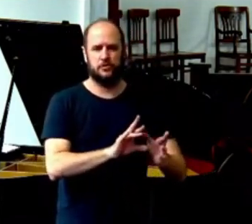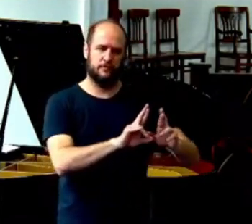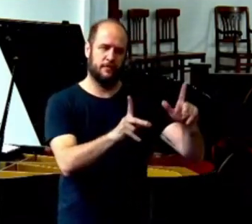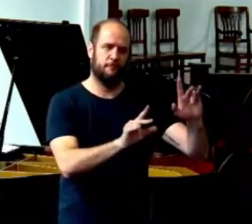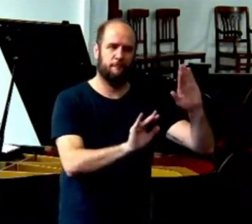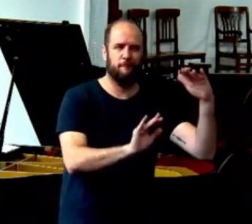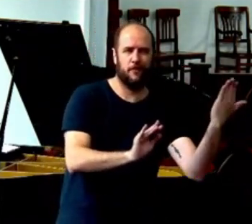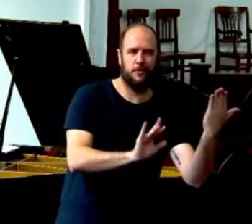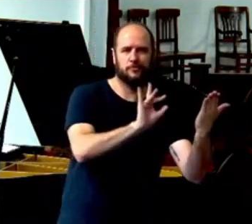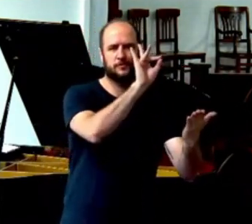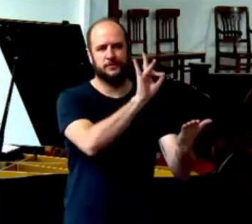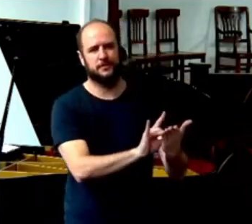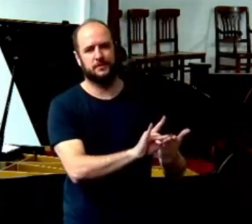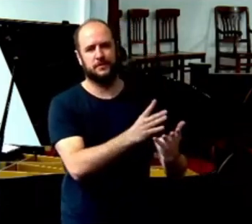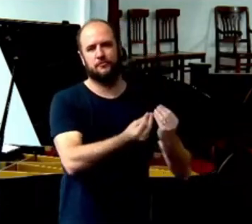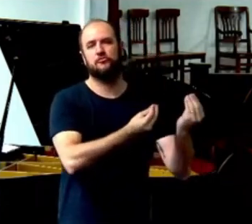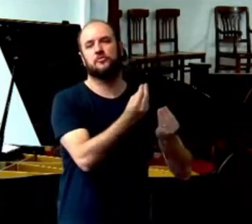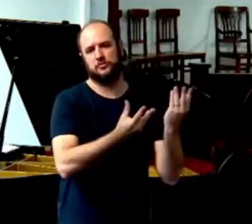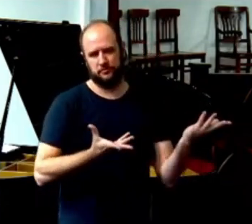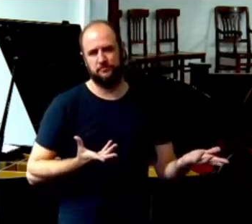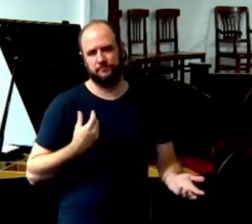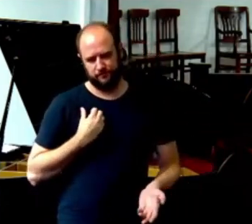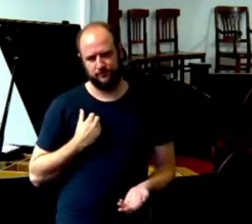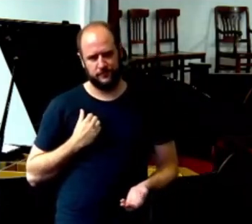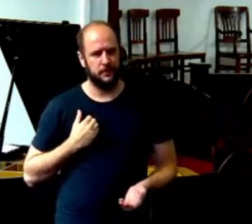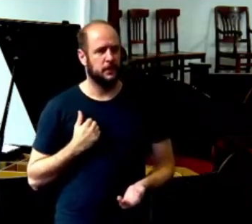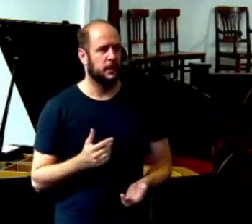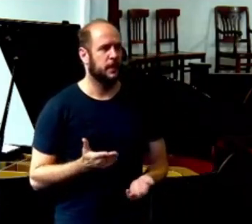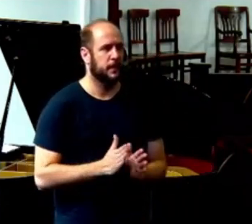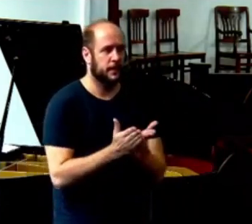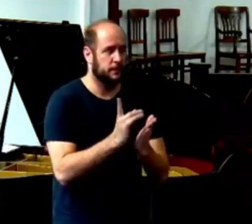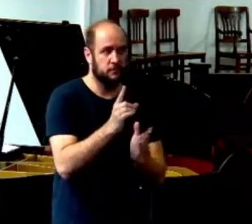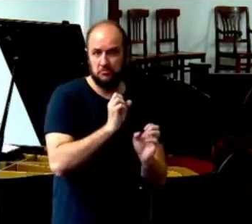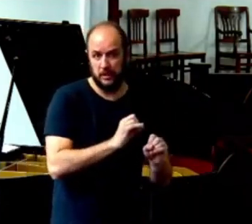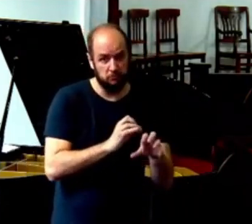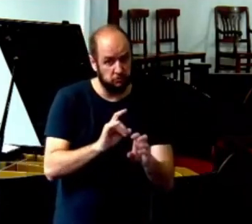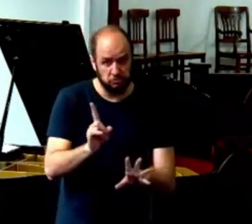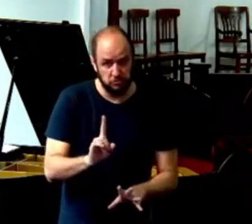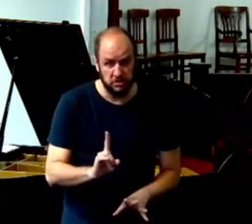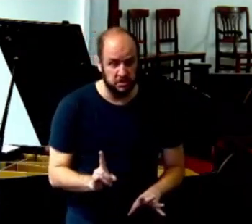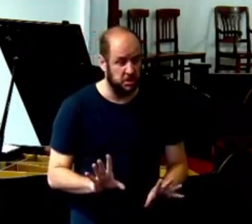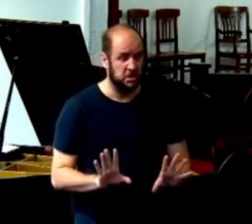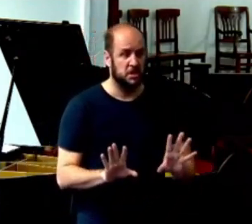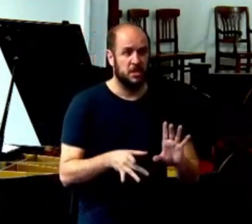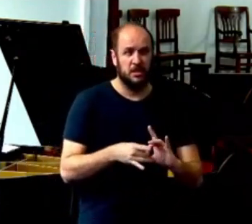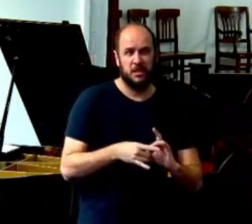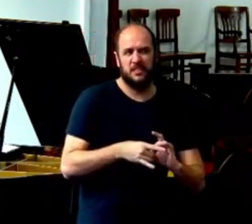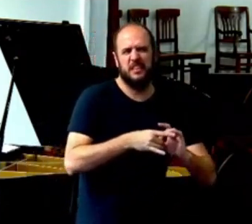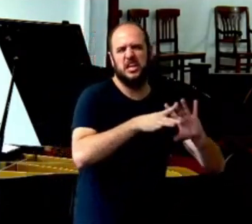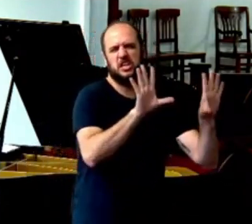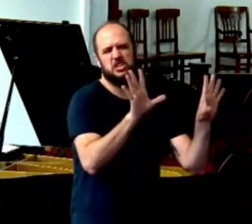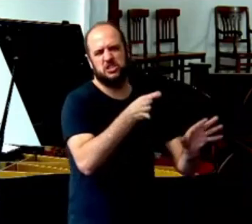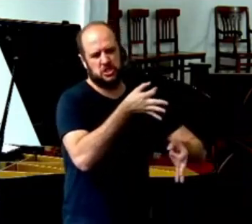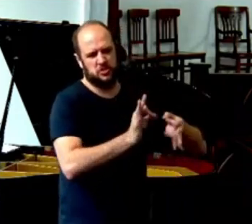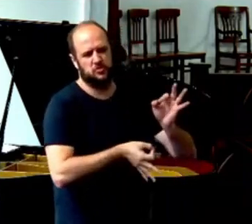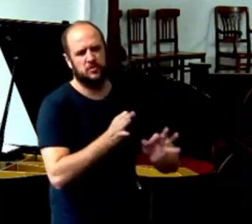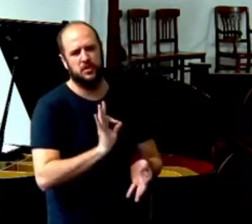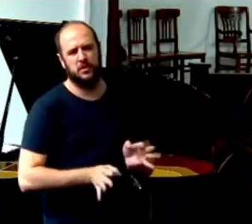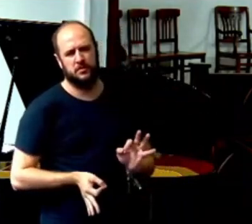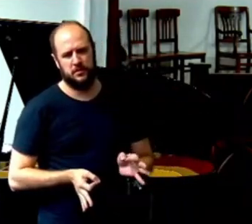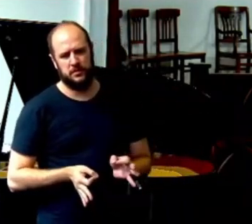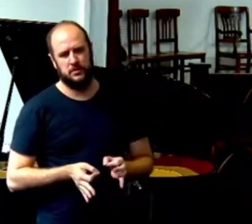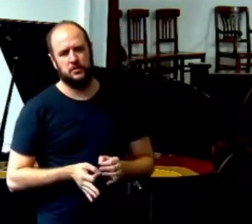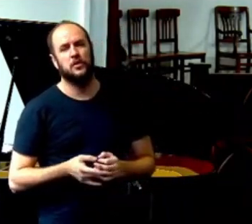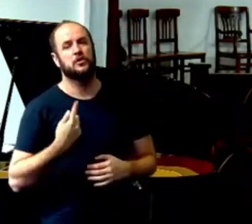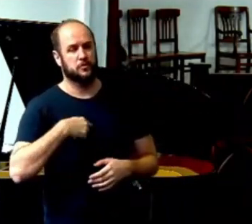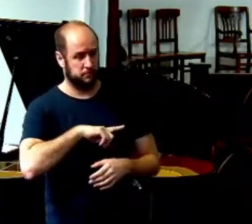profetas. Portanto, o texto não nos está ensinando a deixar de julgar com este critério